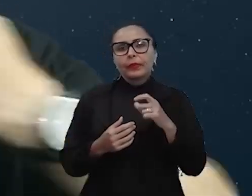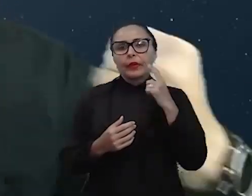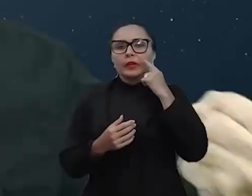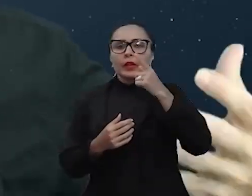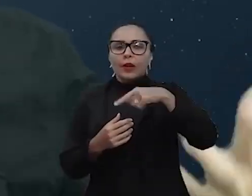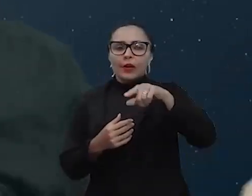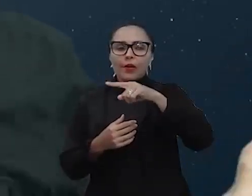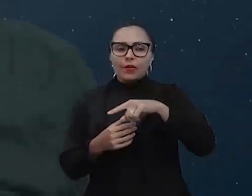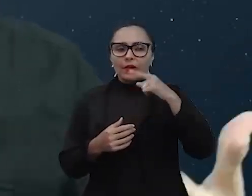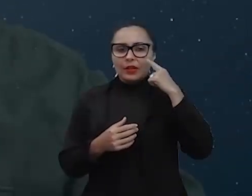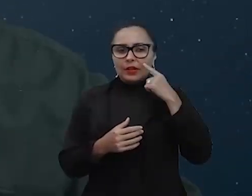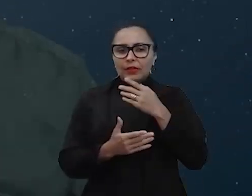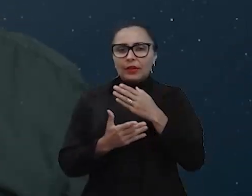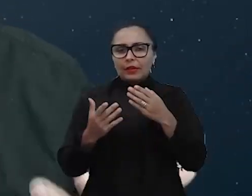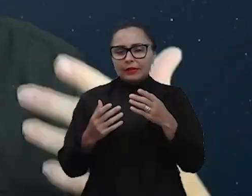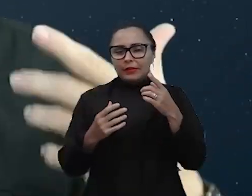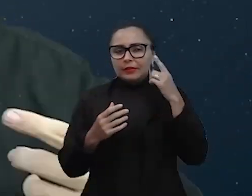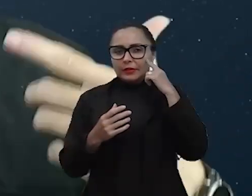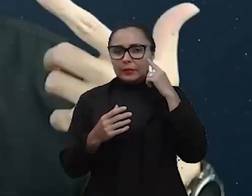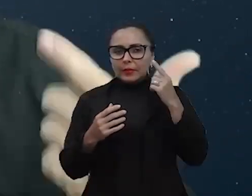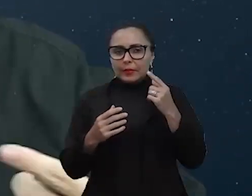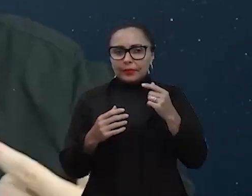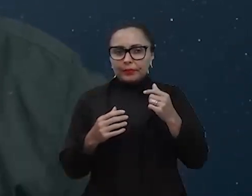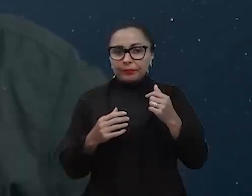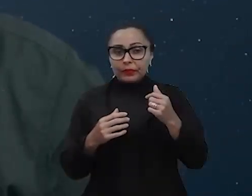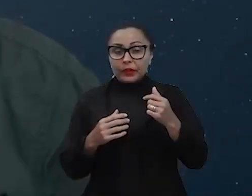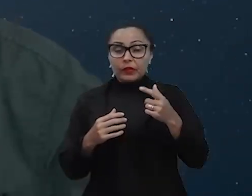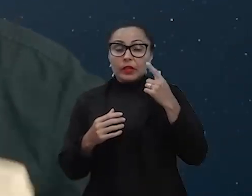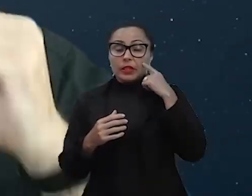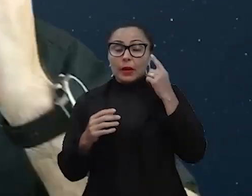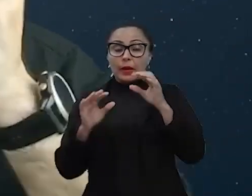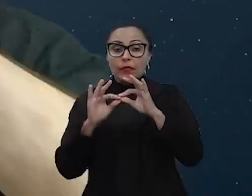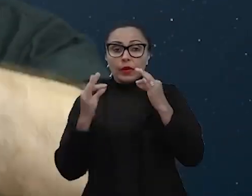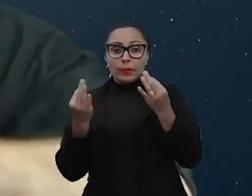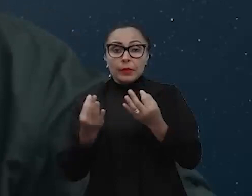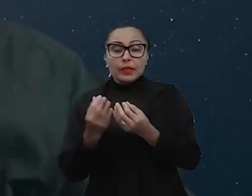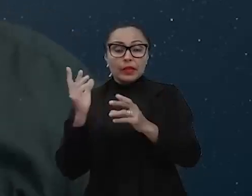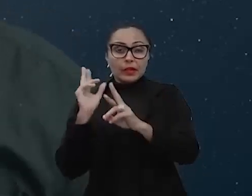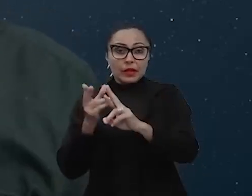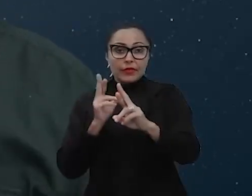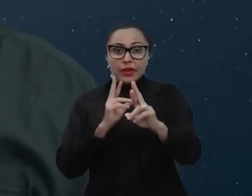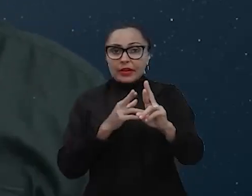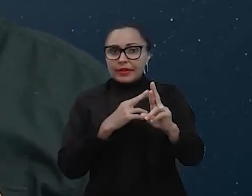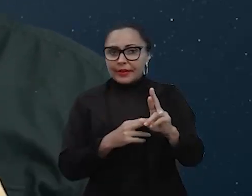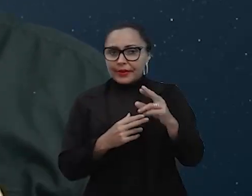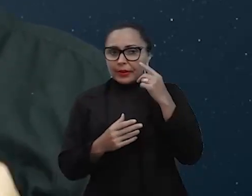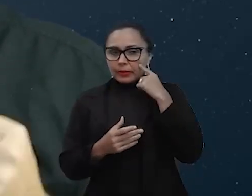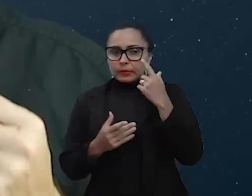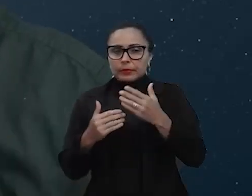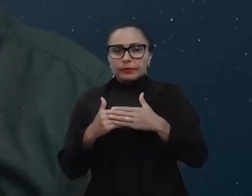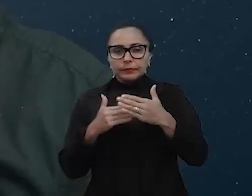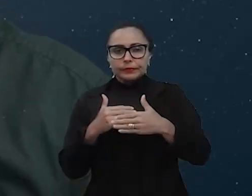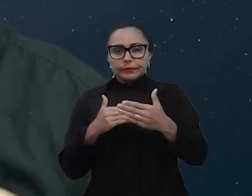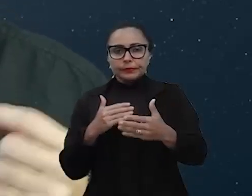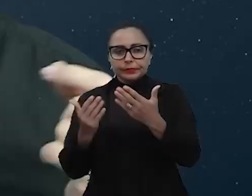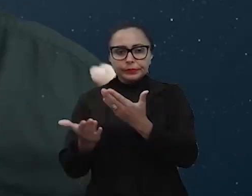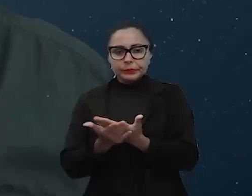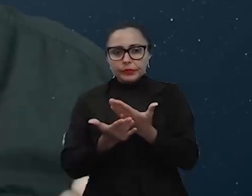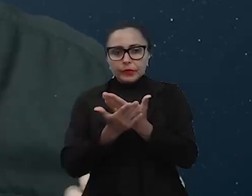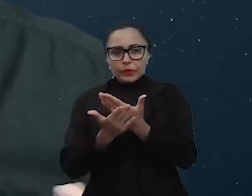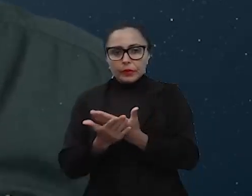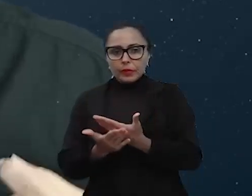virar o overpower da sua família, sendo referência para todos eles. Dando sequência nas nossas aulas, agora a gente vai dar um destaque